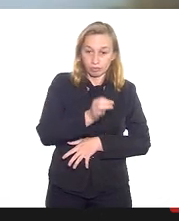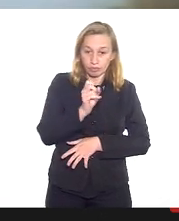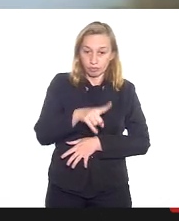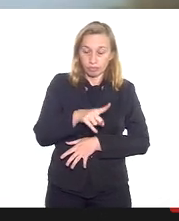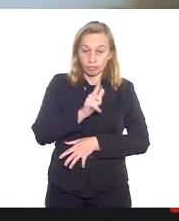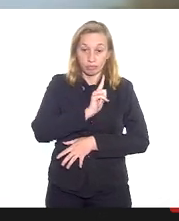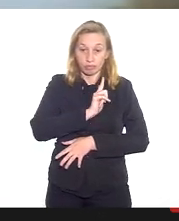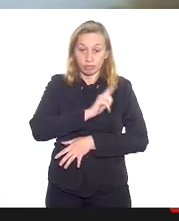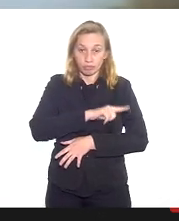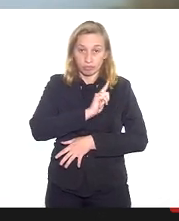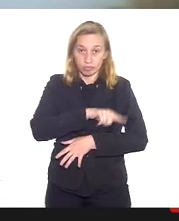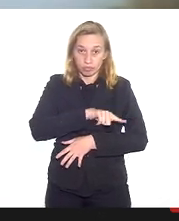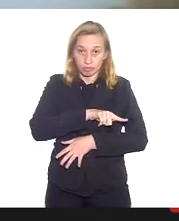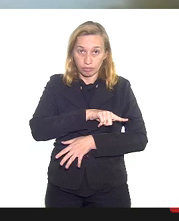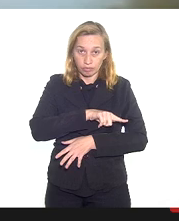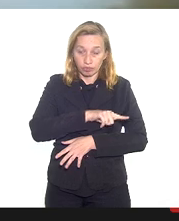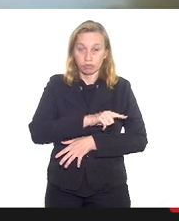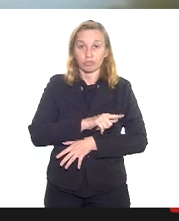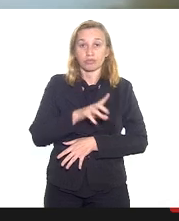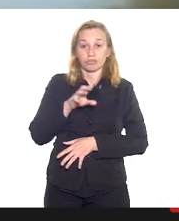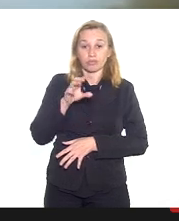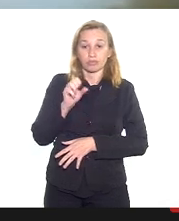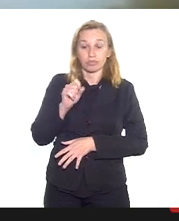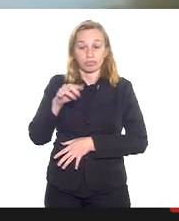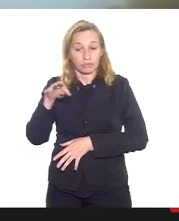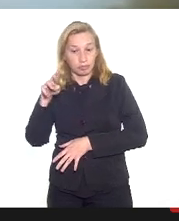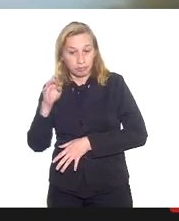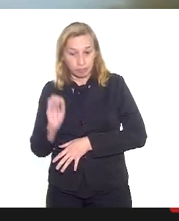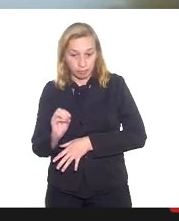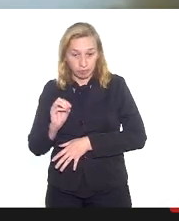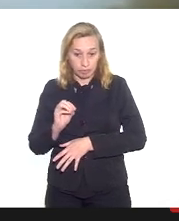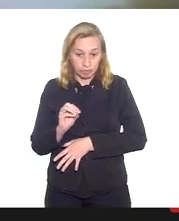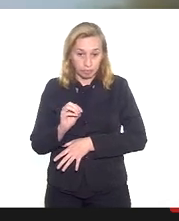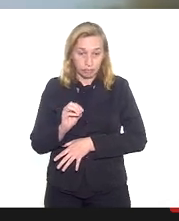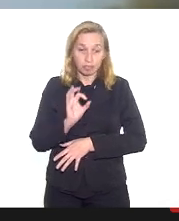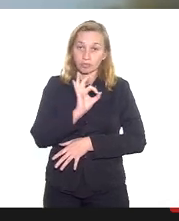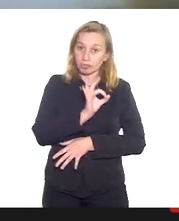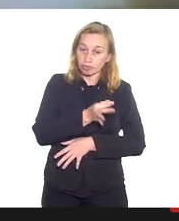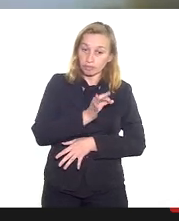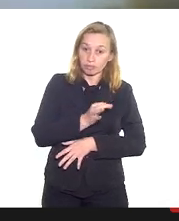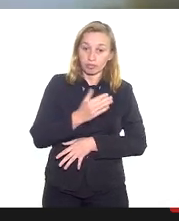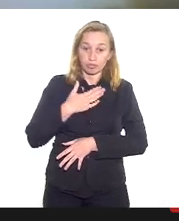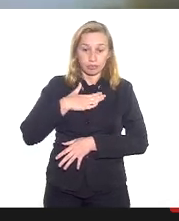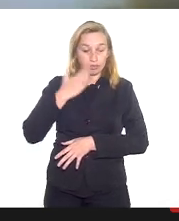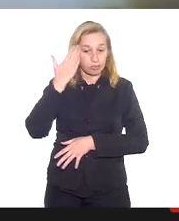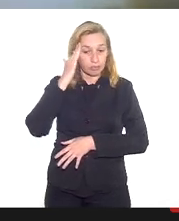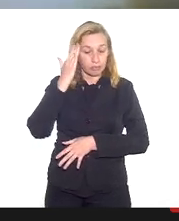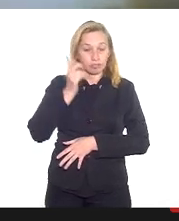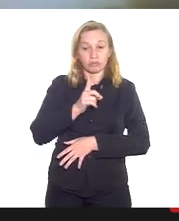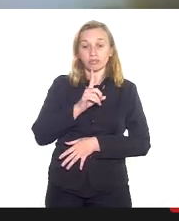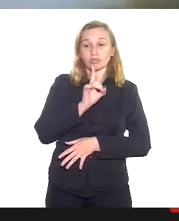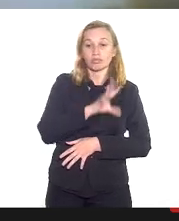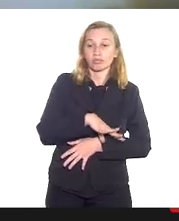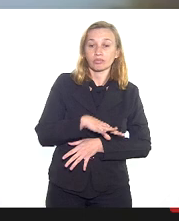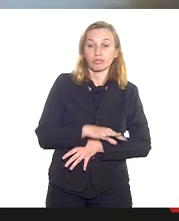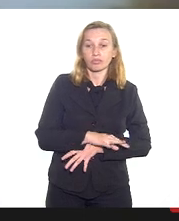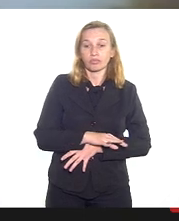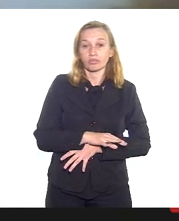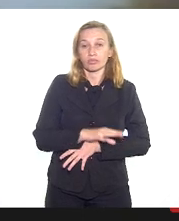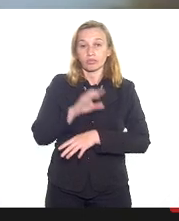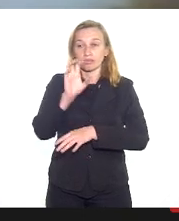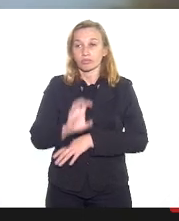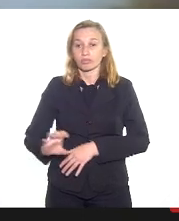gestor do CISPETRO. Né? Evidentemente, no meu entendimento, né, não só as unidades